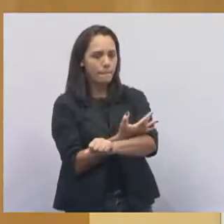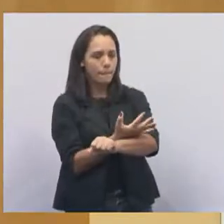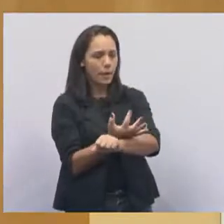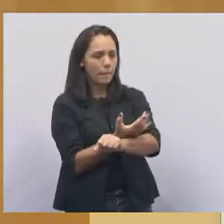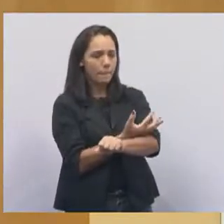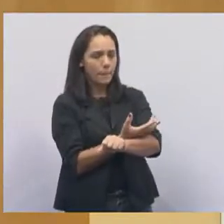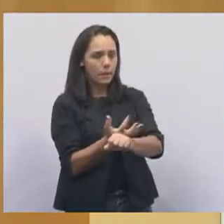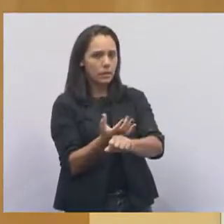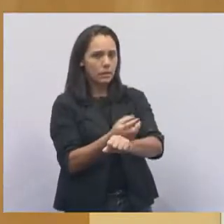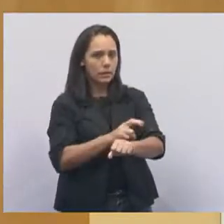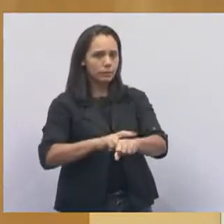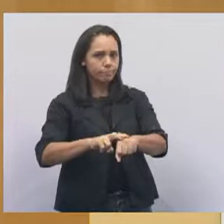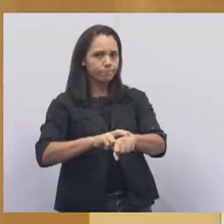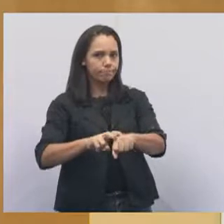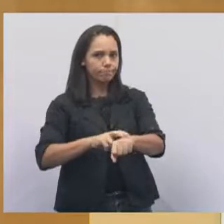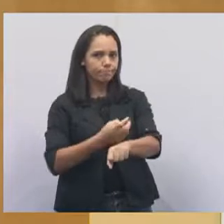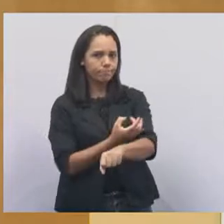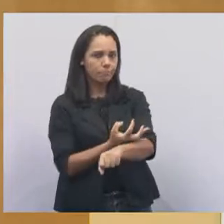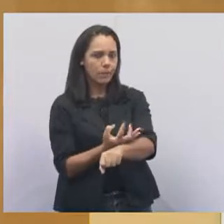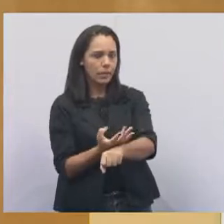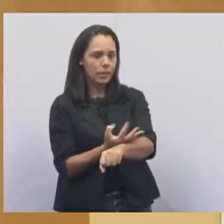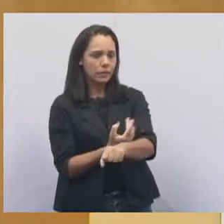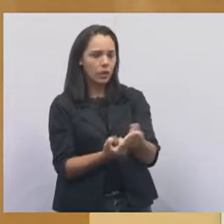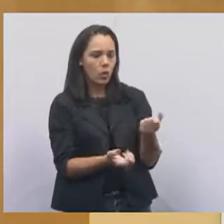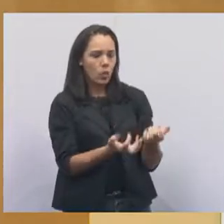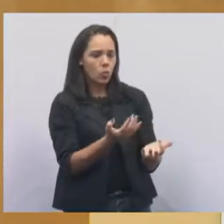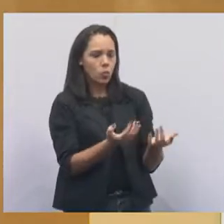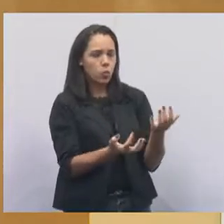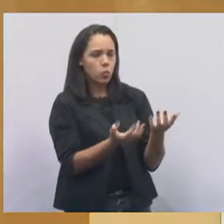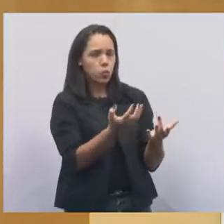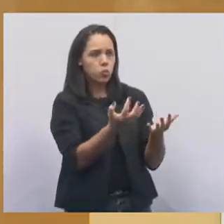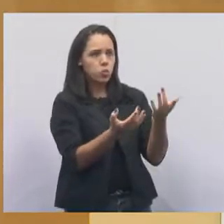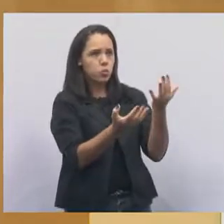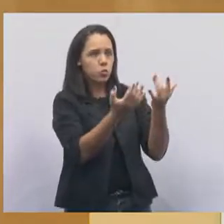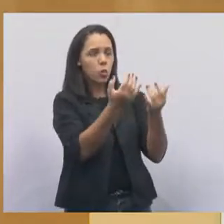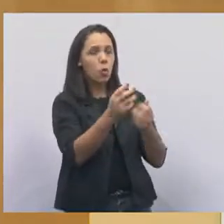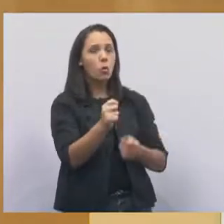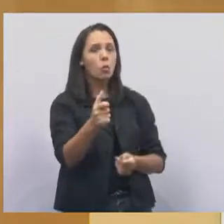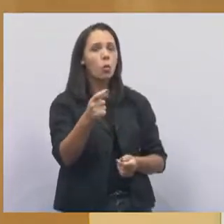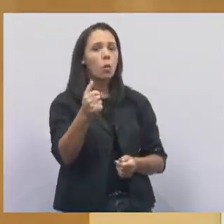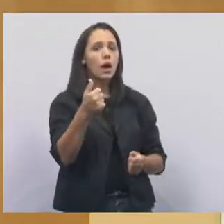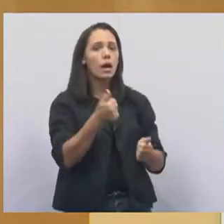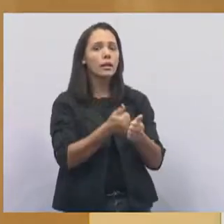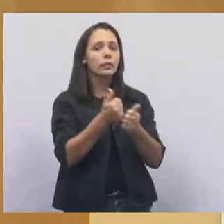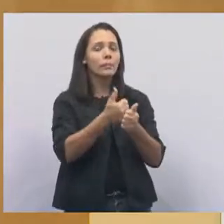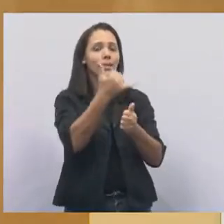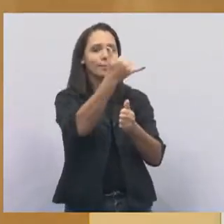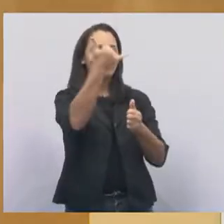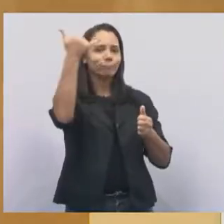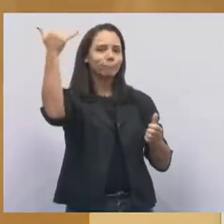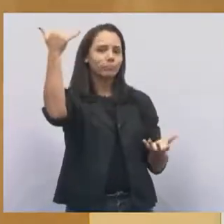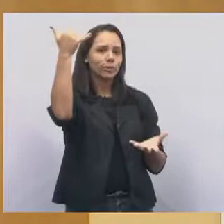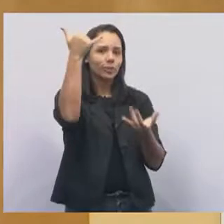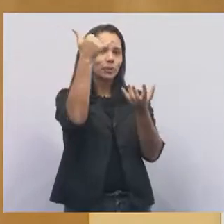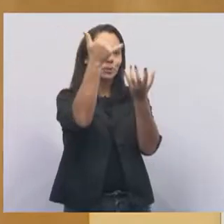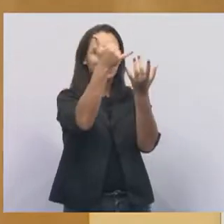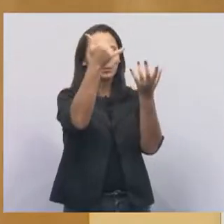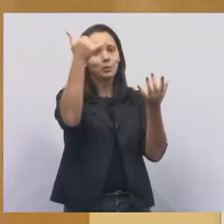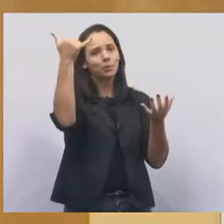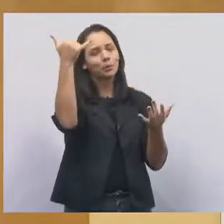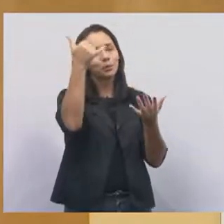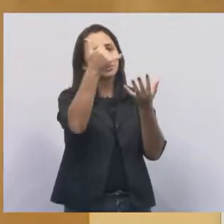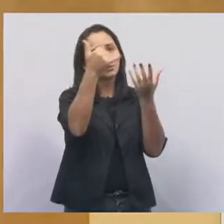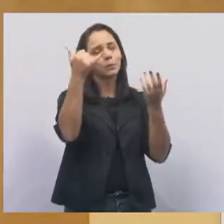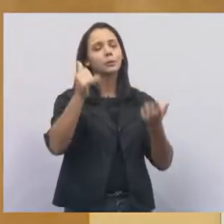fogo e tava quase atingindo a rede de alta tensão né Eu avisei os bombeiros na realidade eu nem sei se eles foram até o local